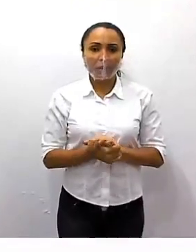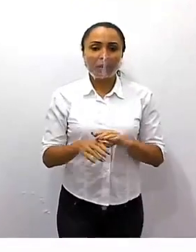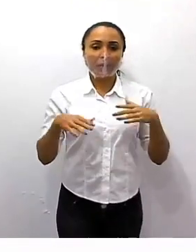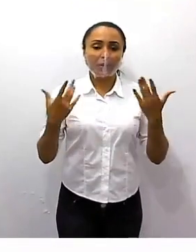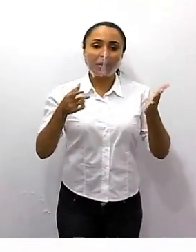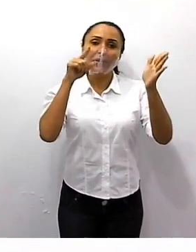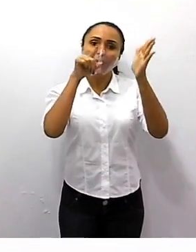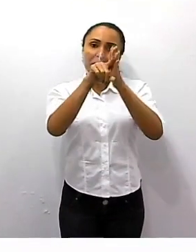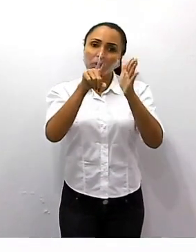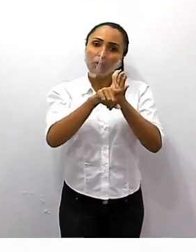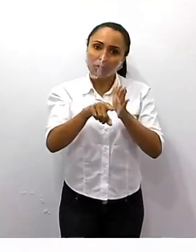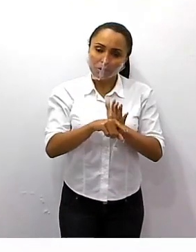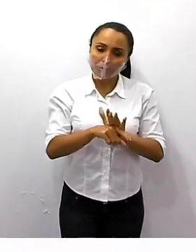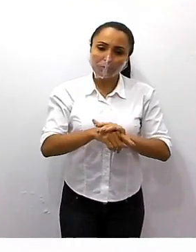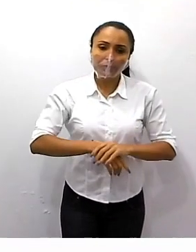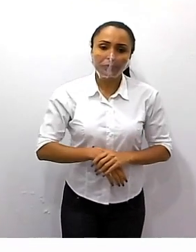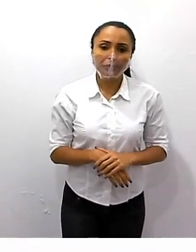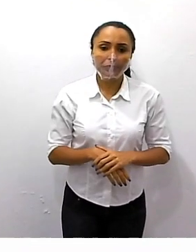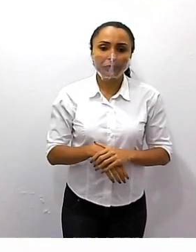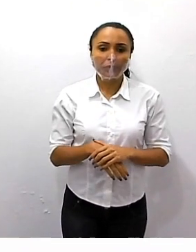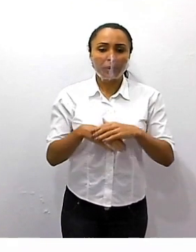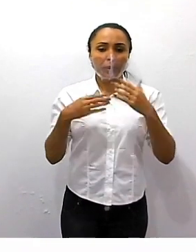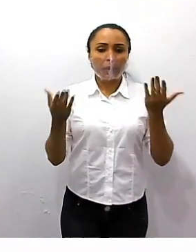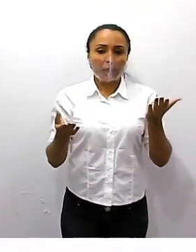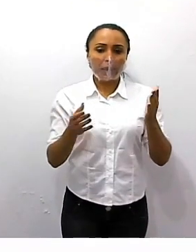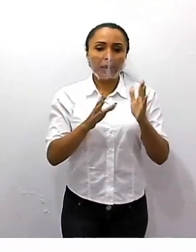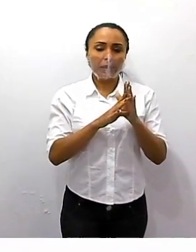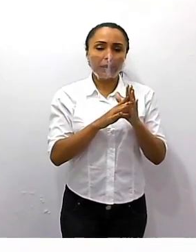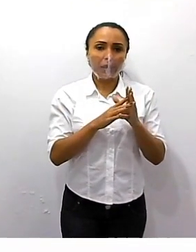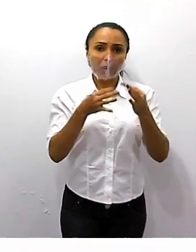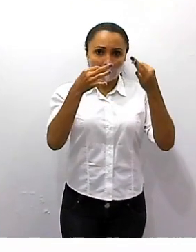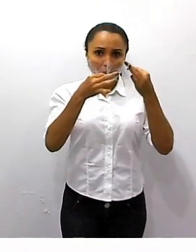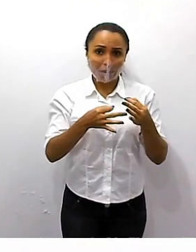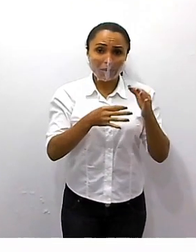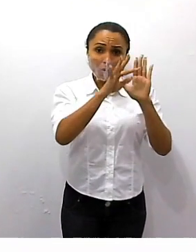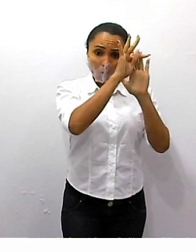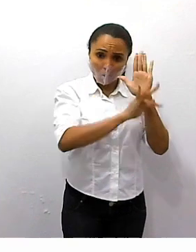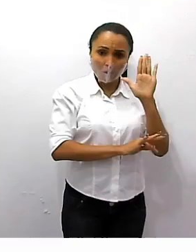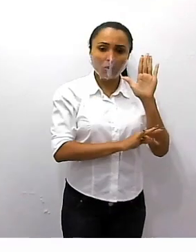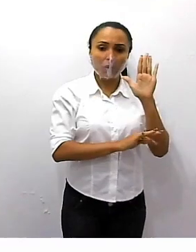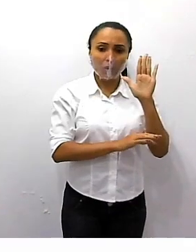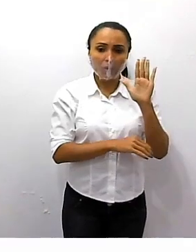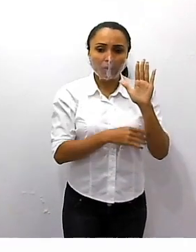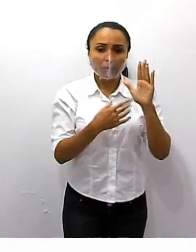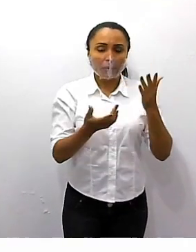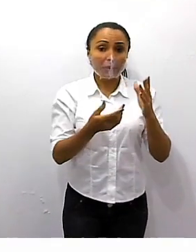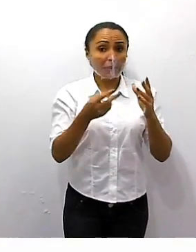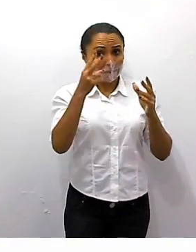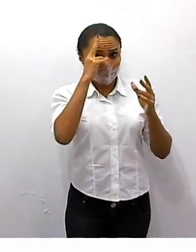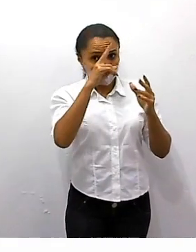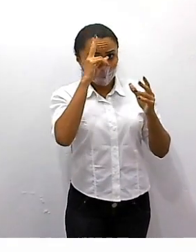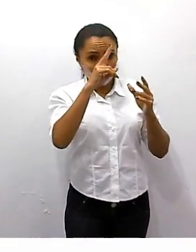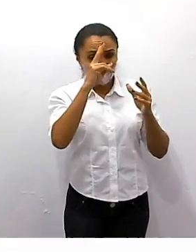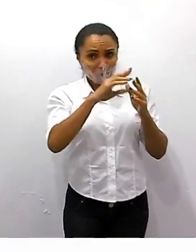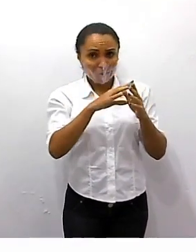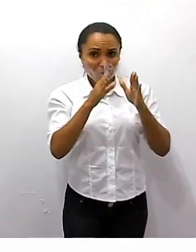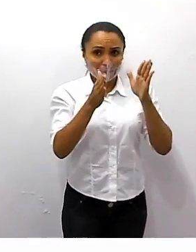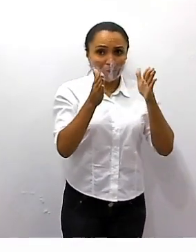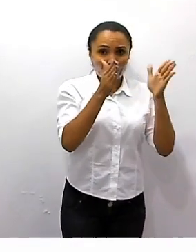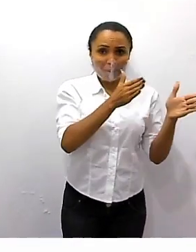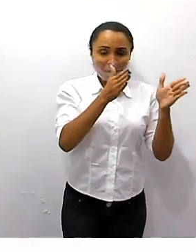na verdade, as alternativas. A coesão textual, olha lá, coesão textual, lembrando disso, né? É a parte